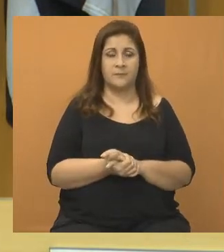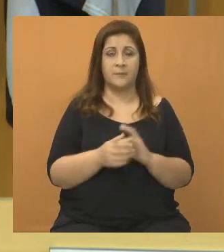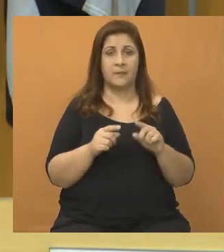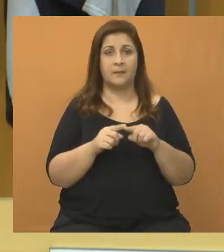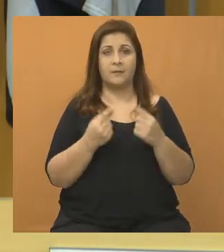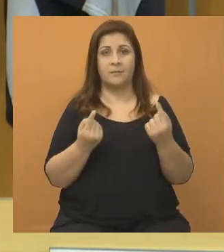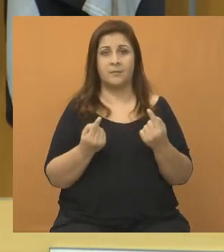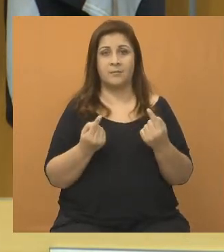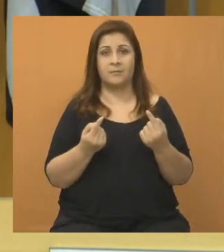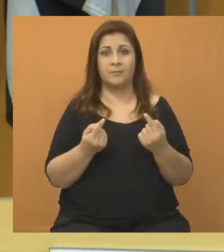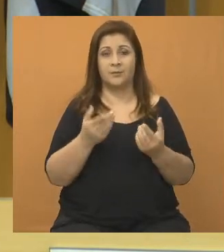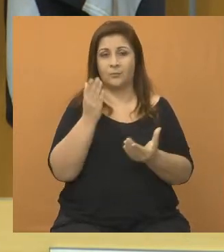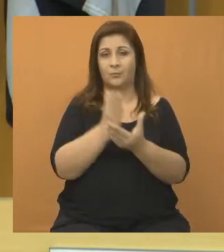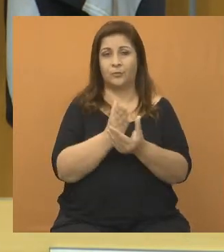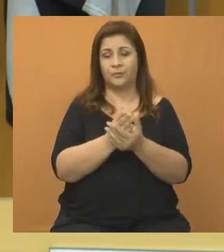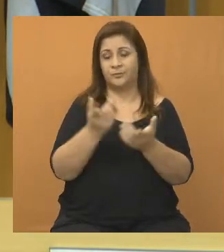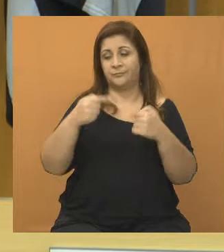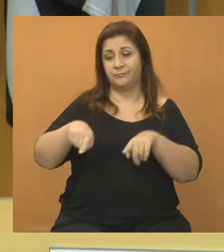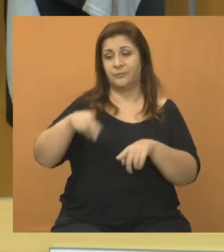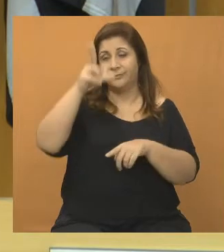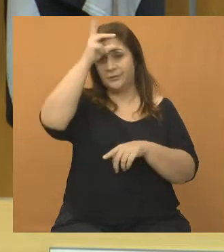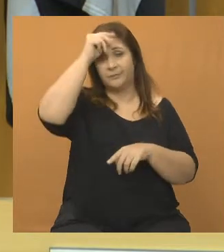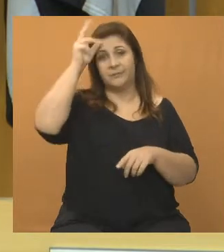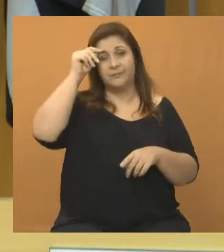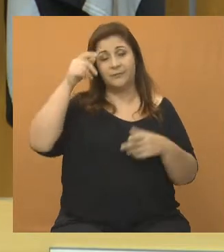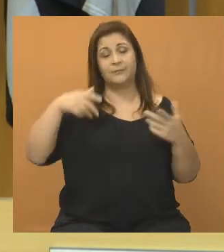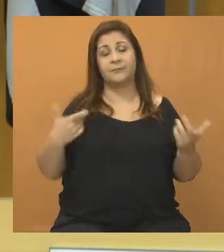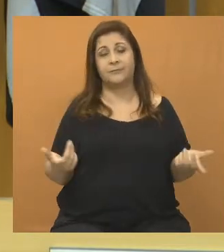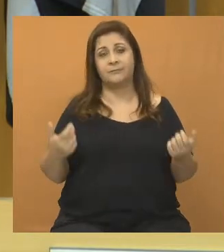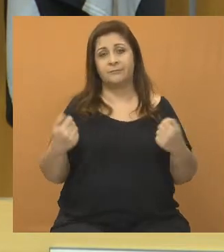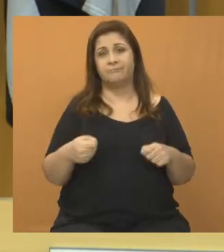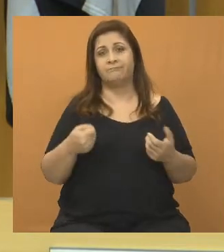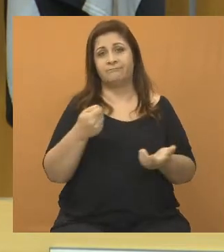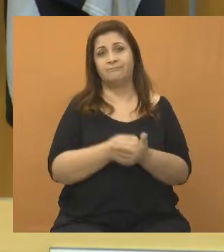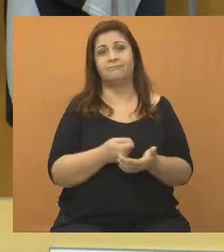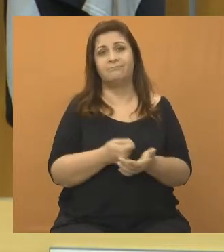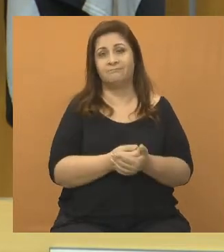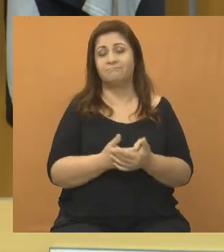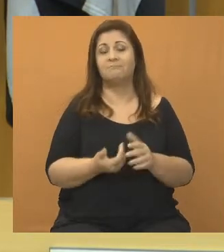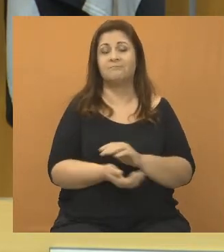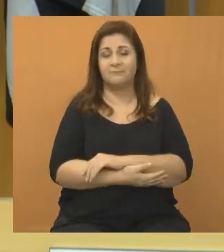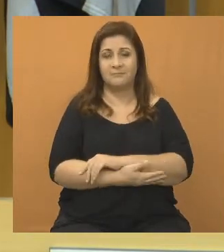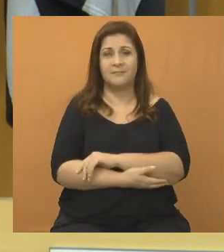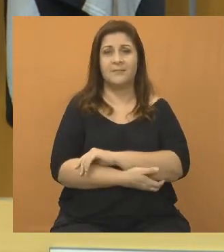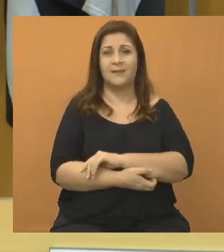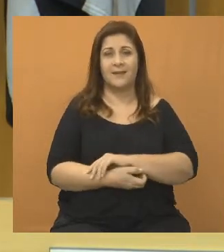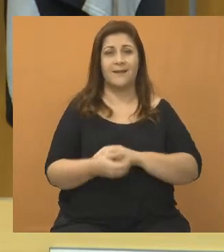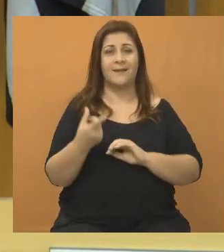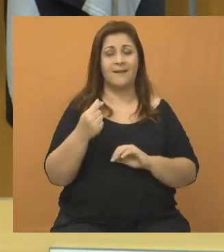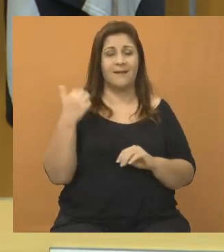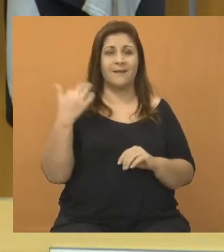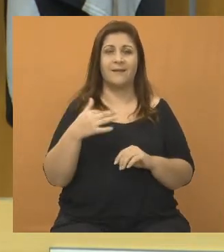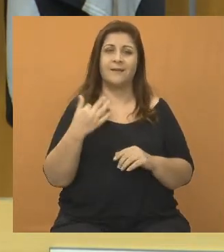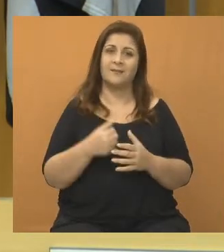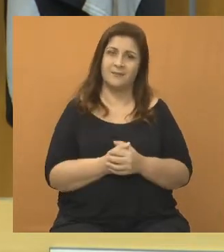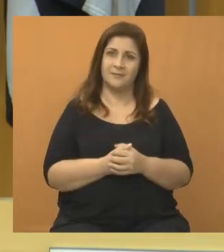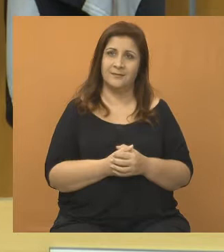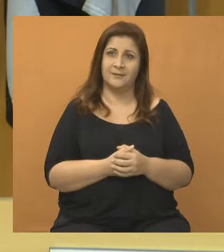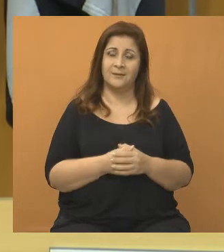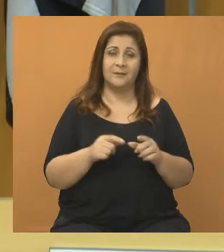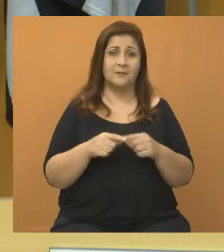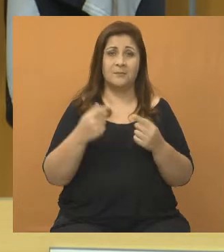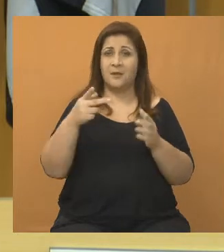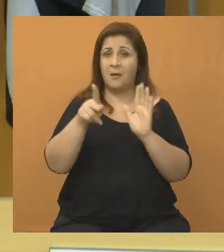não é movida contra o Estado, é movida contra a Prefeitura arca com uma despesa extremamente elevada, que é de outra esfera